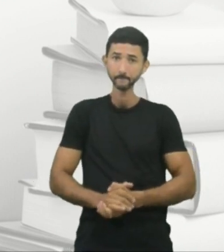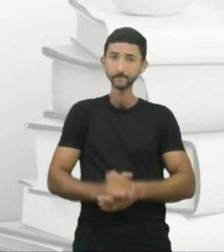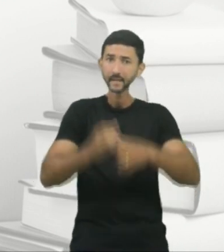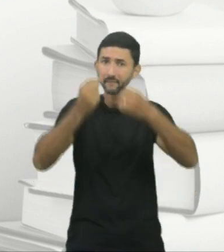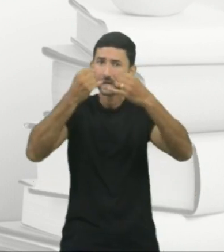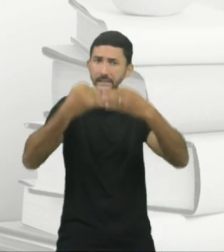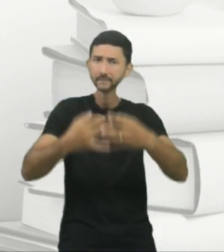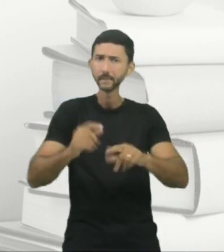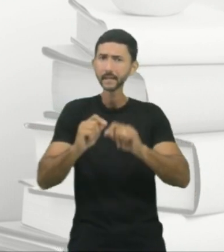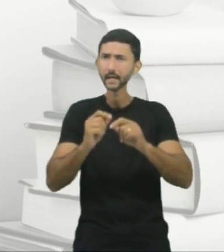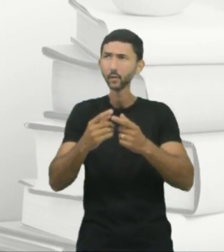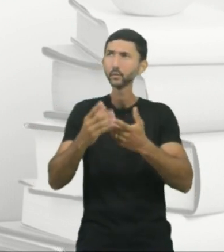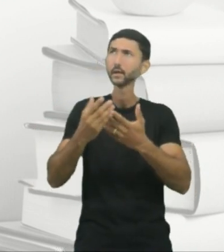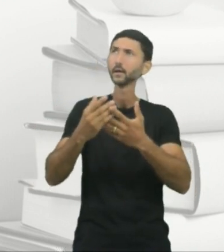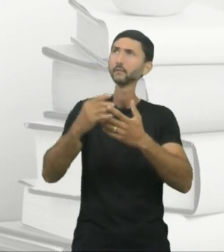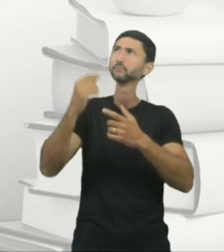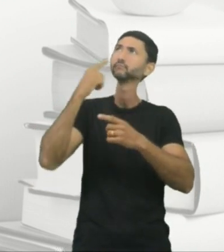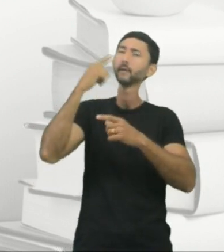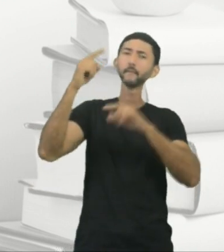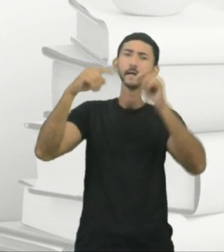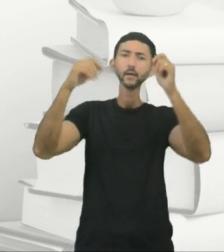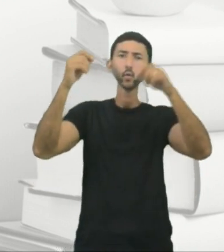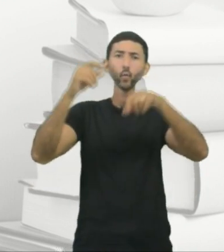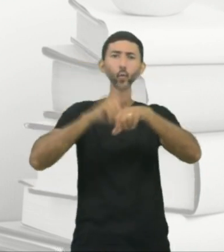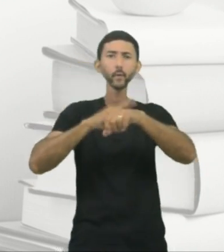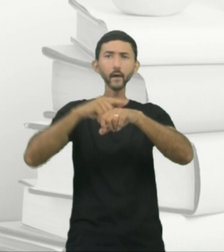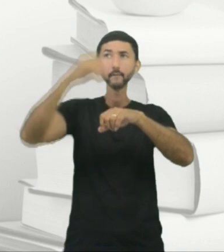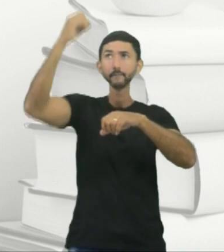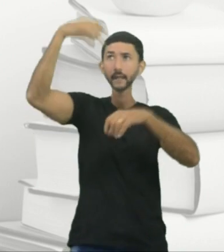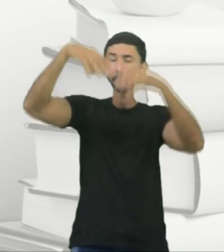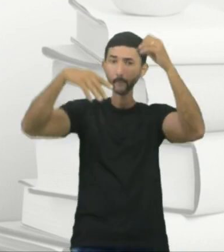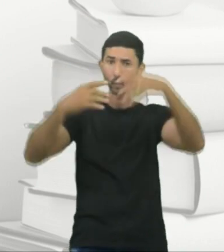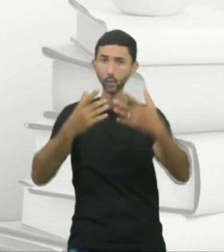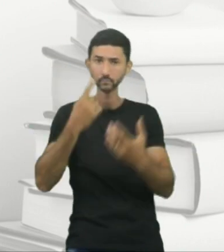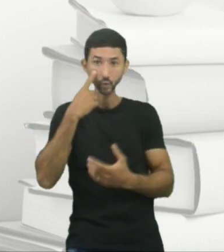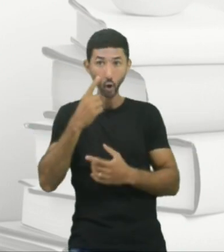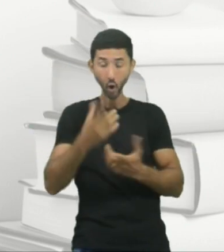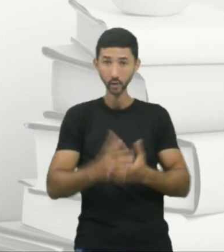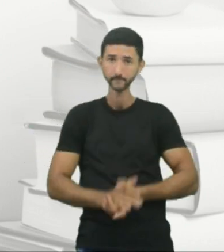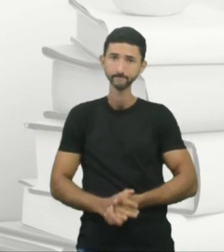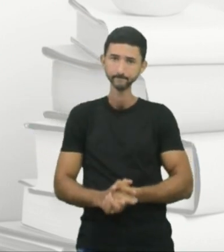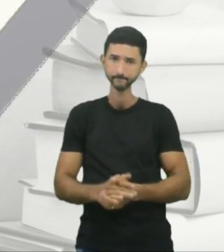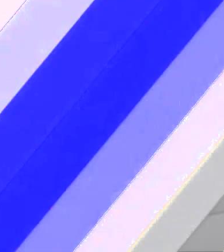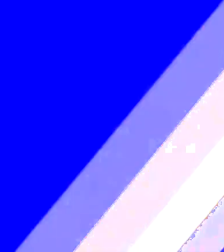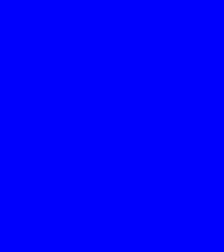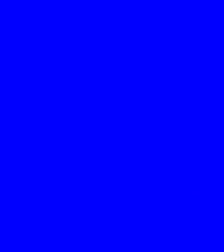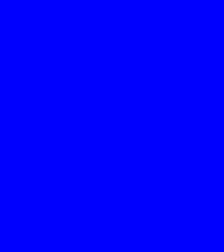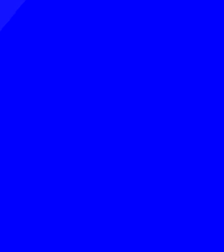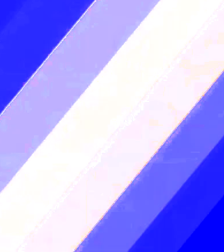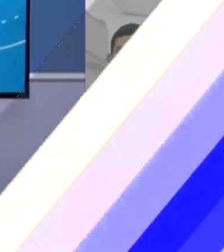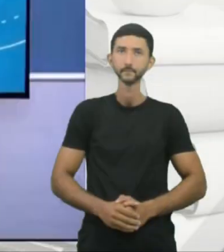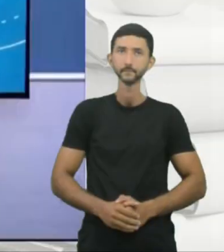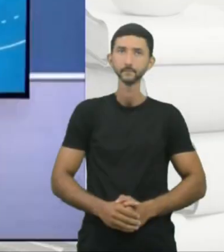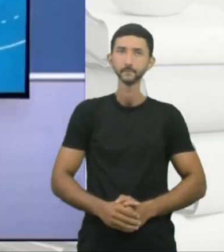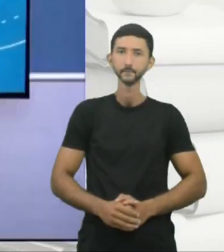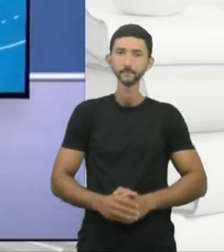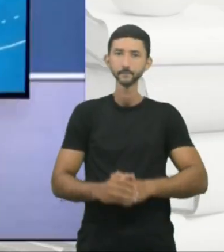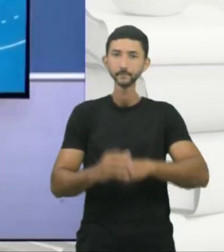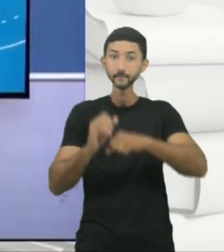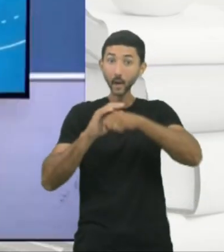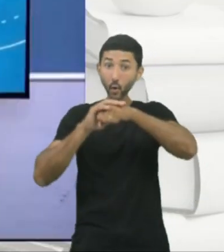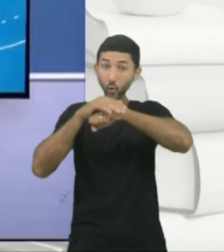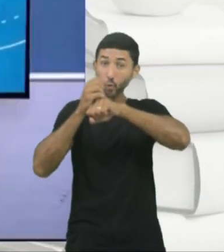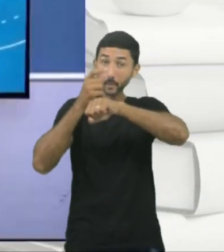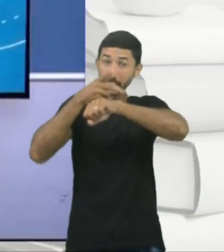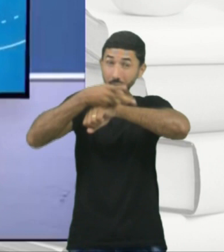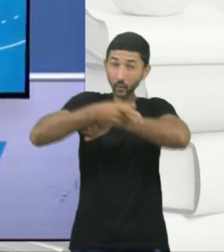que fala sobre previsão do tempo. E eu vou convidar vocês para assistirem comigo agora. Noite e madrugada de